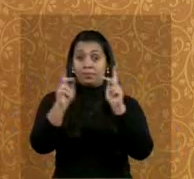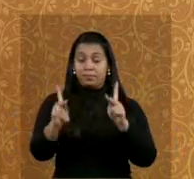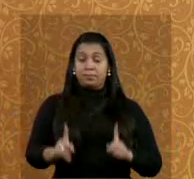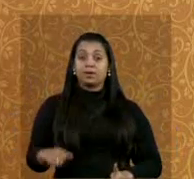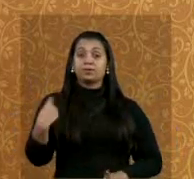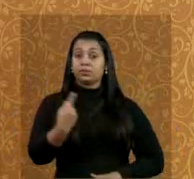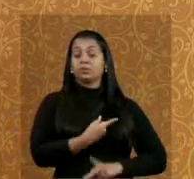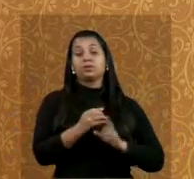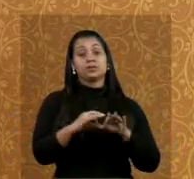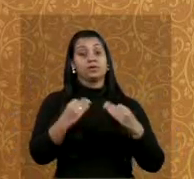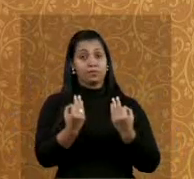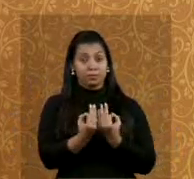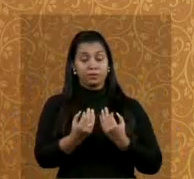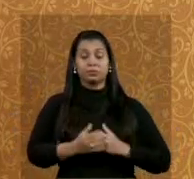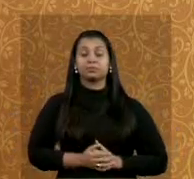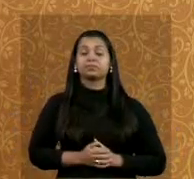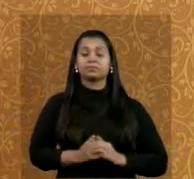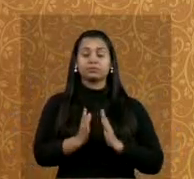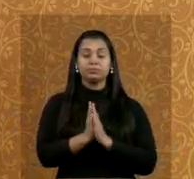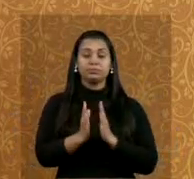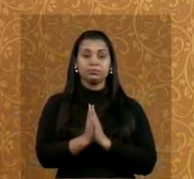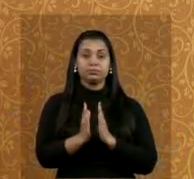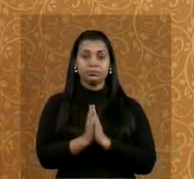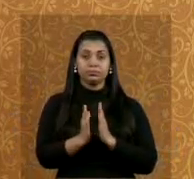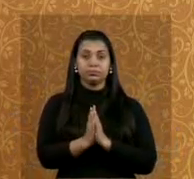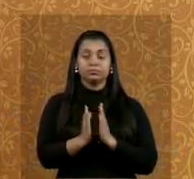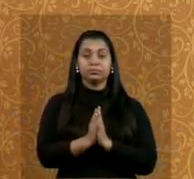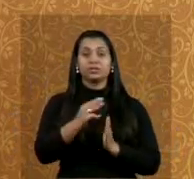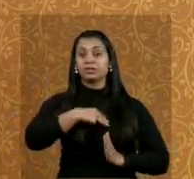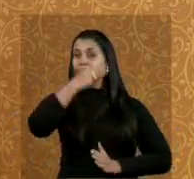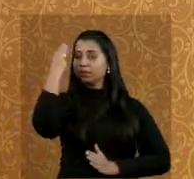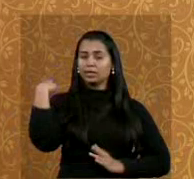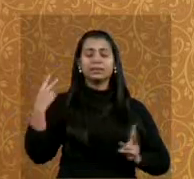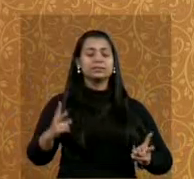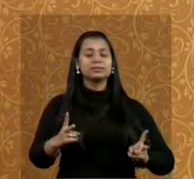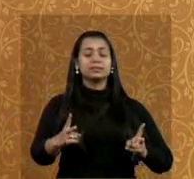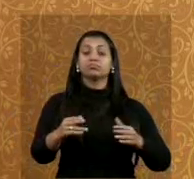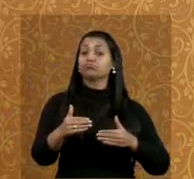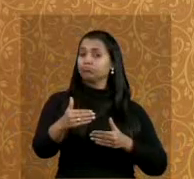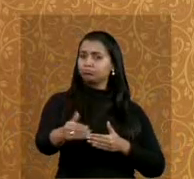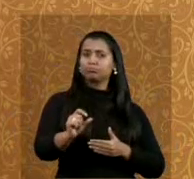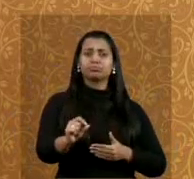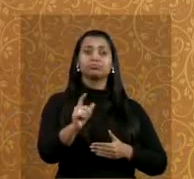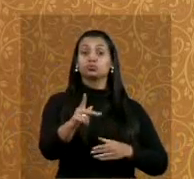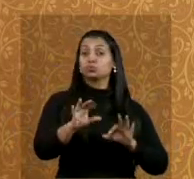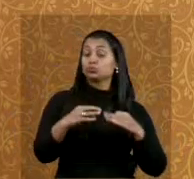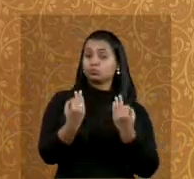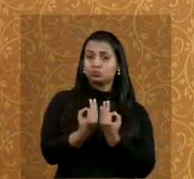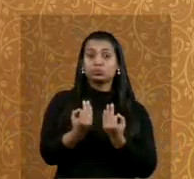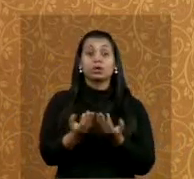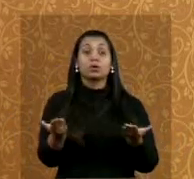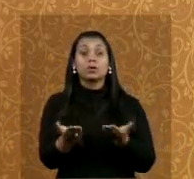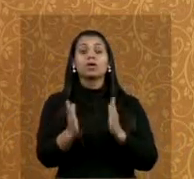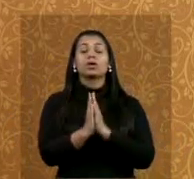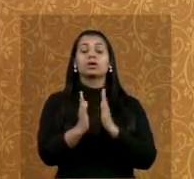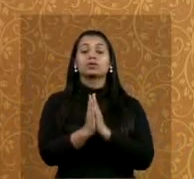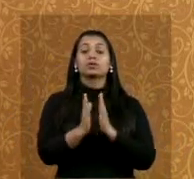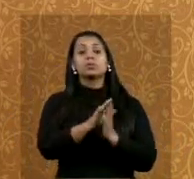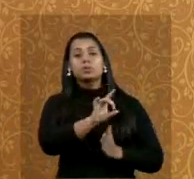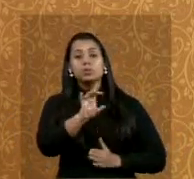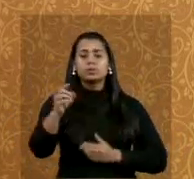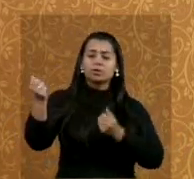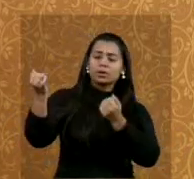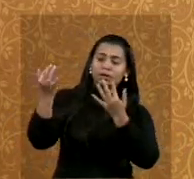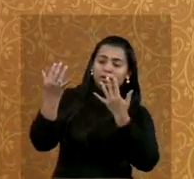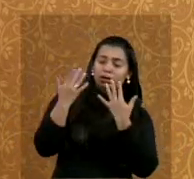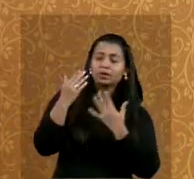a nossa família. Amém, meu anjo, e que Nossa Senhora esteja sempre à frente de sua família, e agora intercedemos por cada